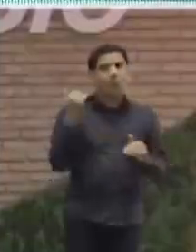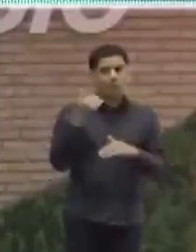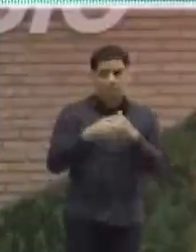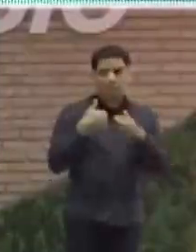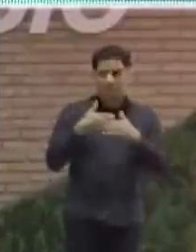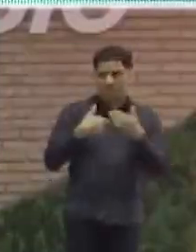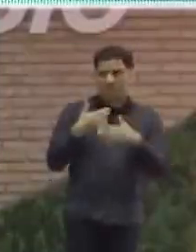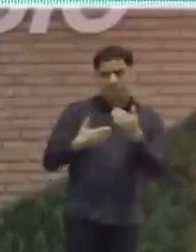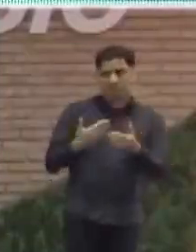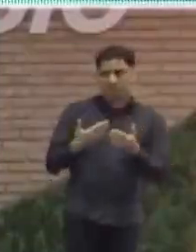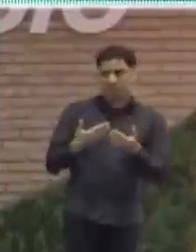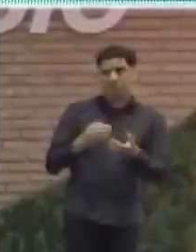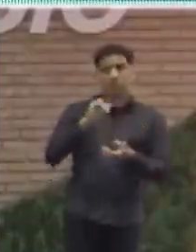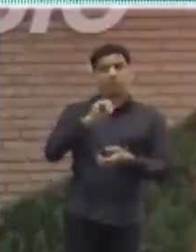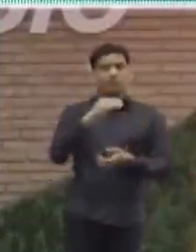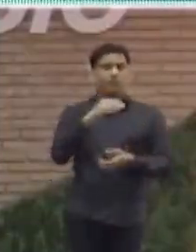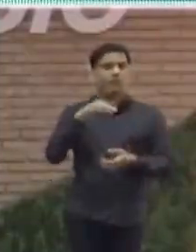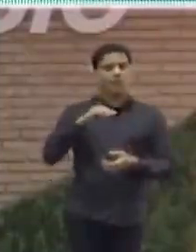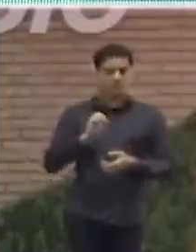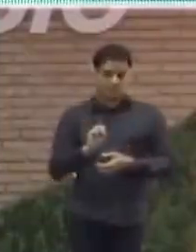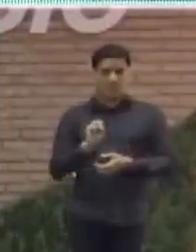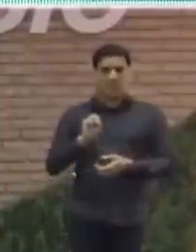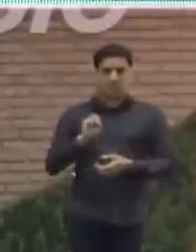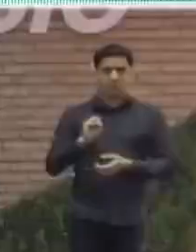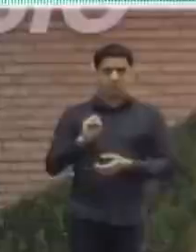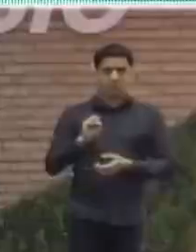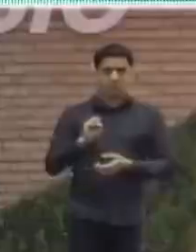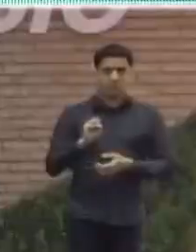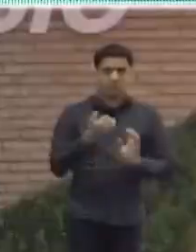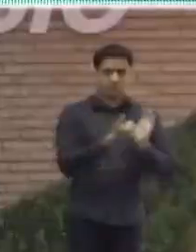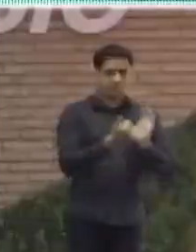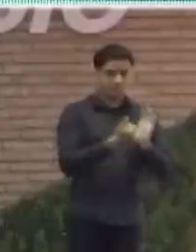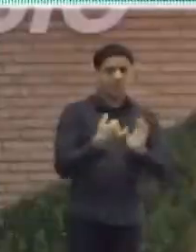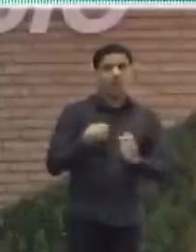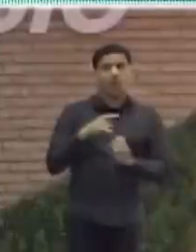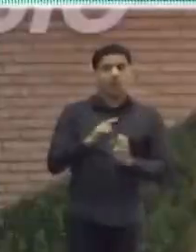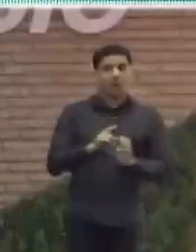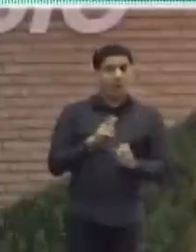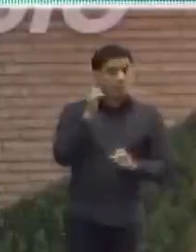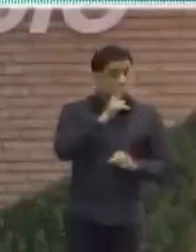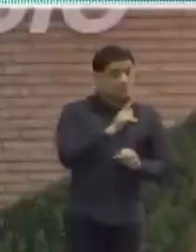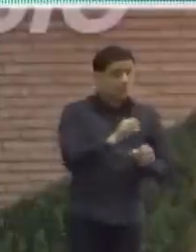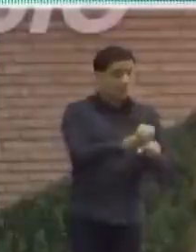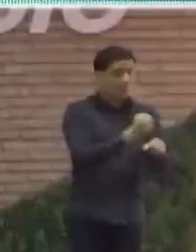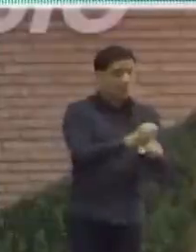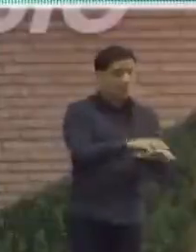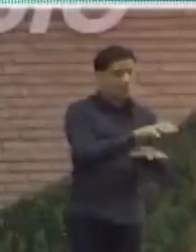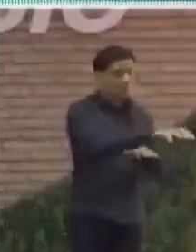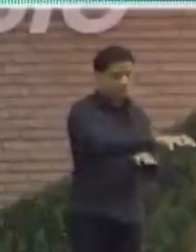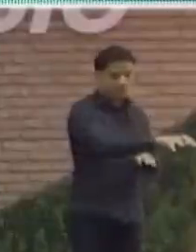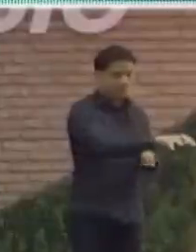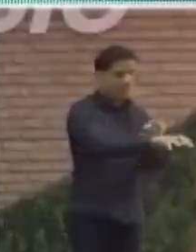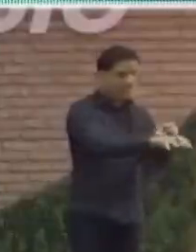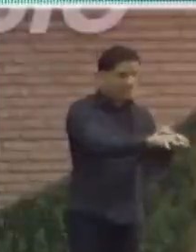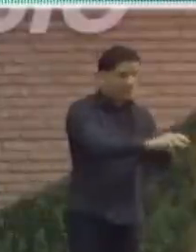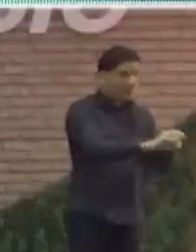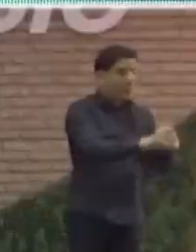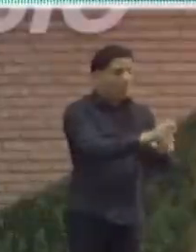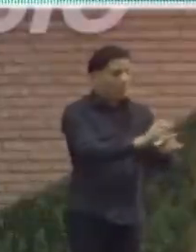de ICMS, né, você produzia num lote ao lado uma estrutura pré-moldada, e quando